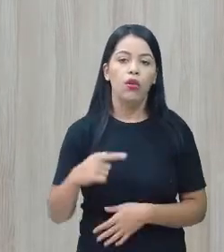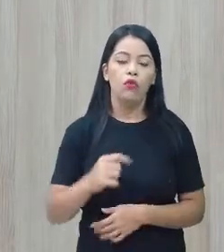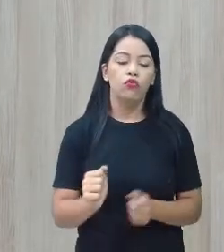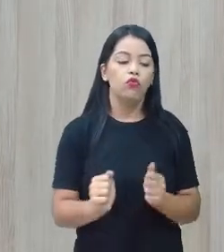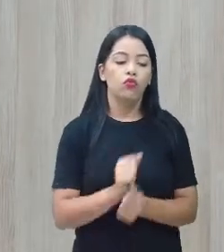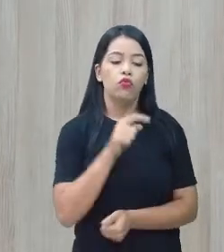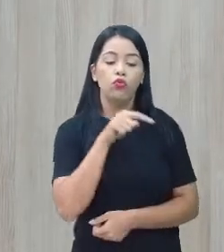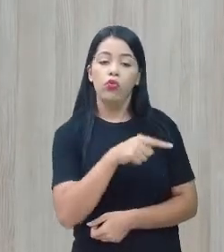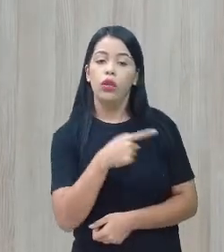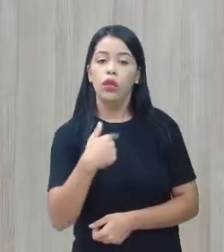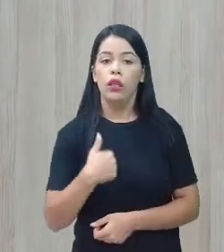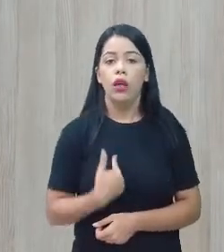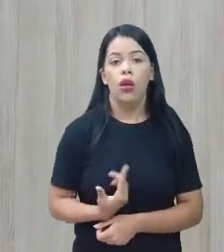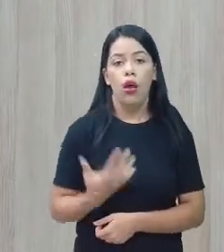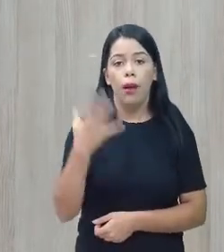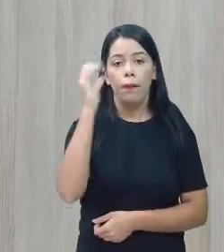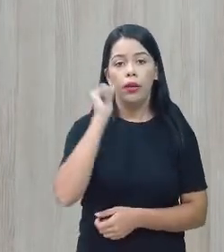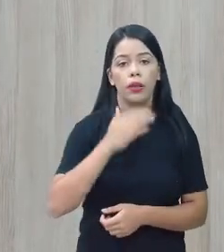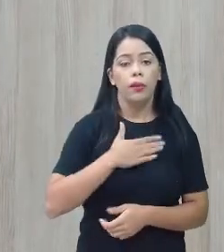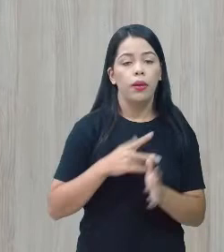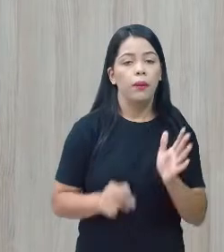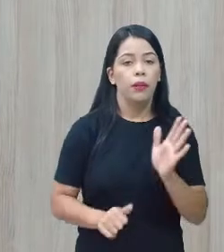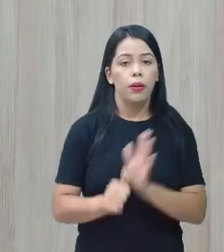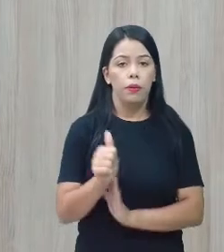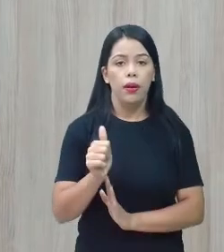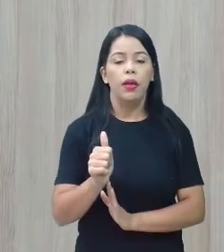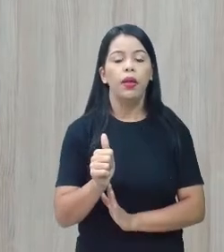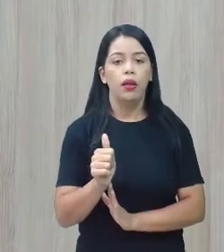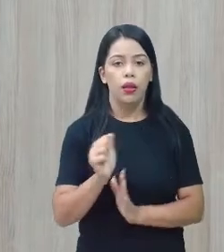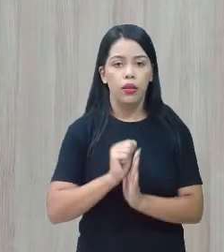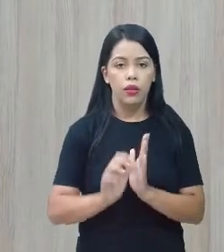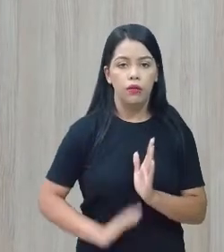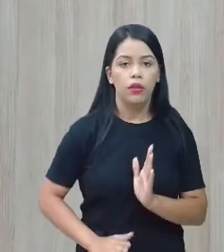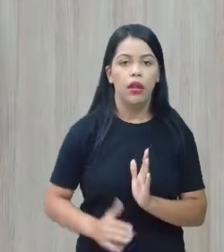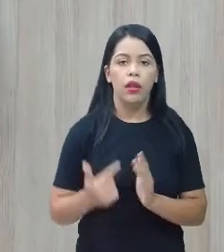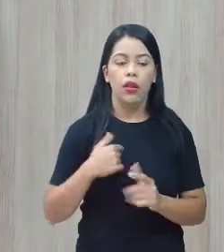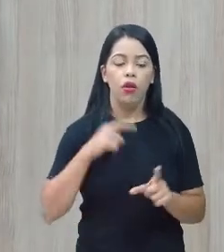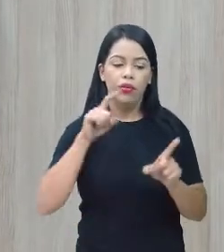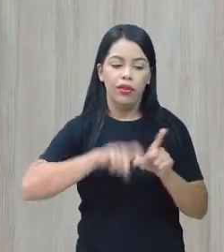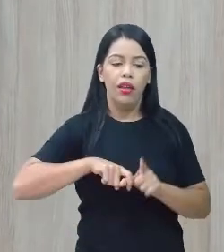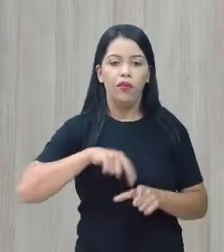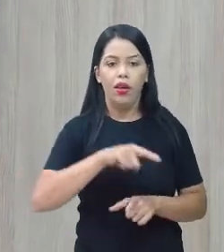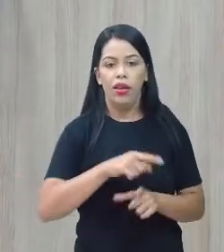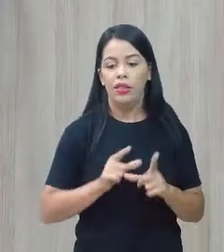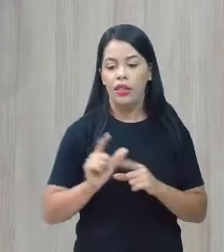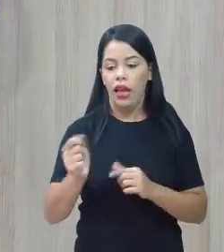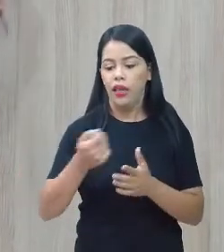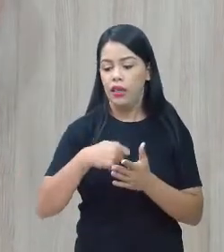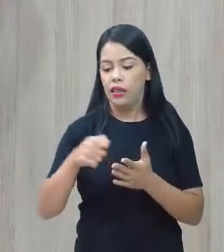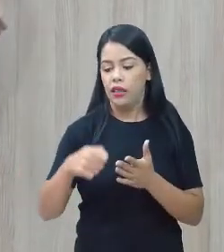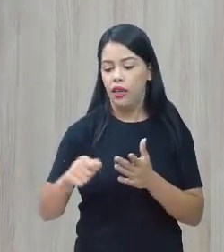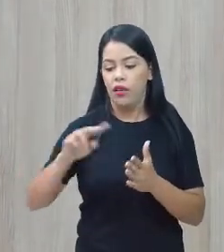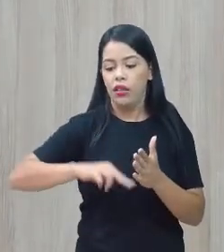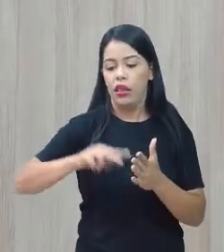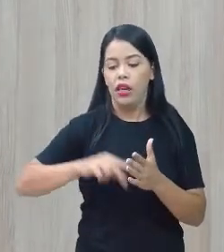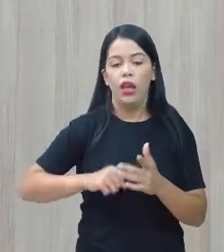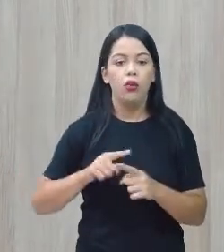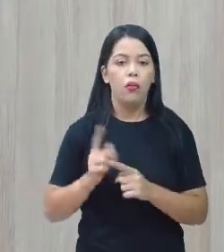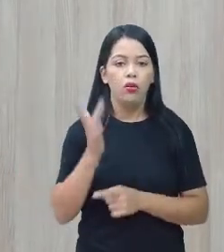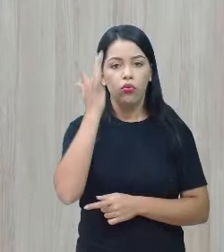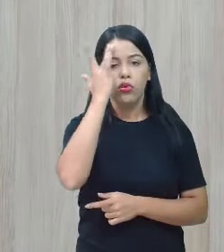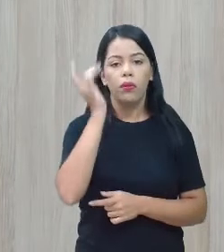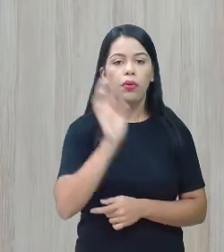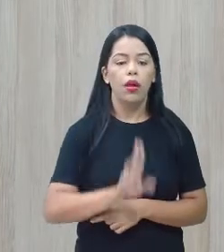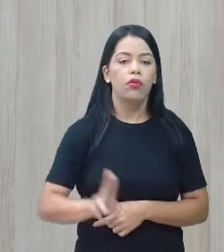minhas primeiras lições. Muito a ele tô devendo, sair escrevendo e lendo, mesmo sem pontuação. Então,